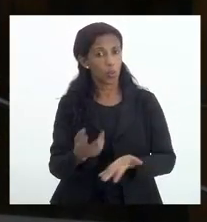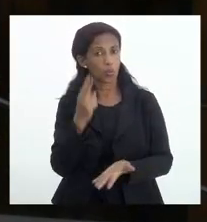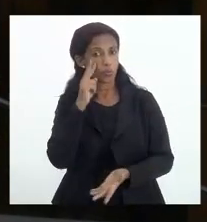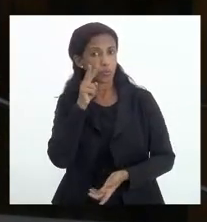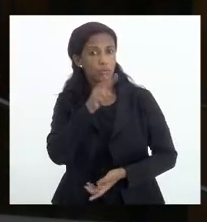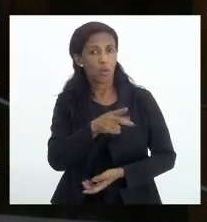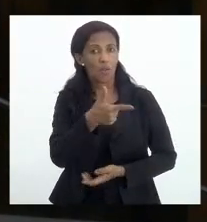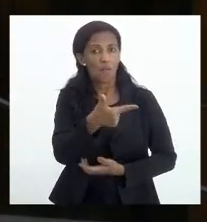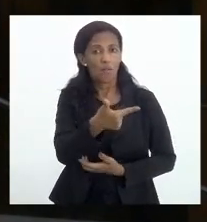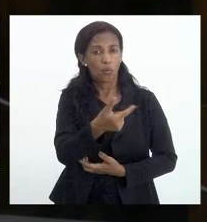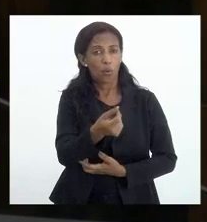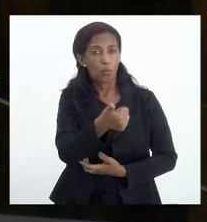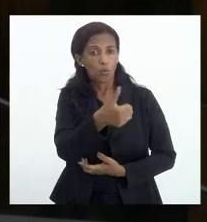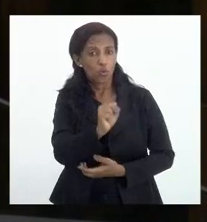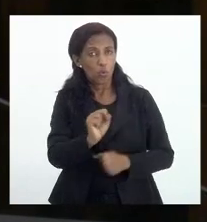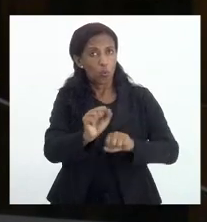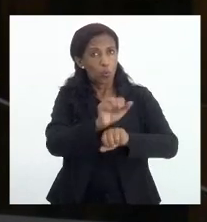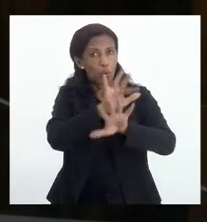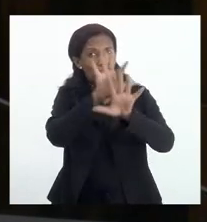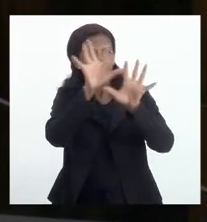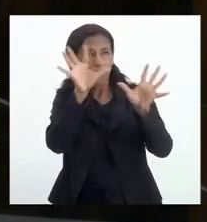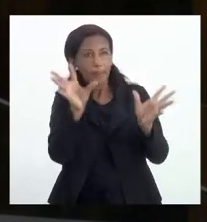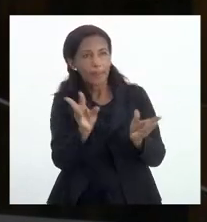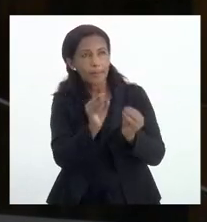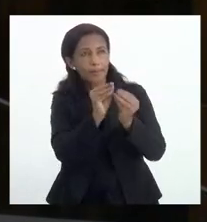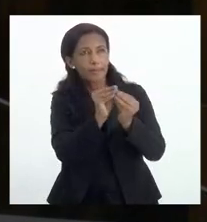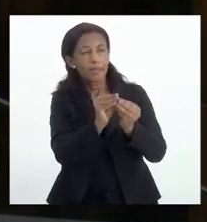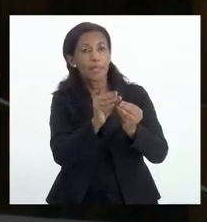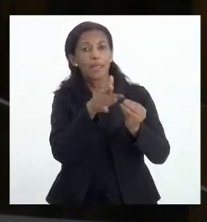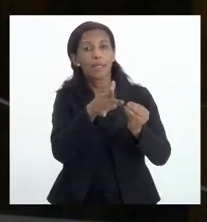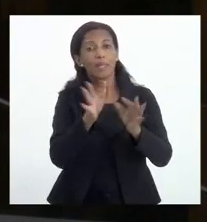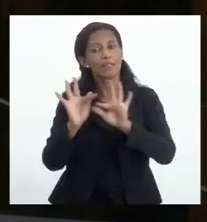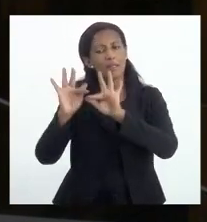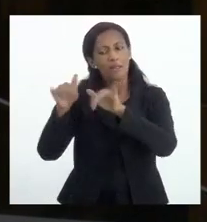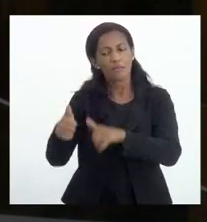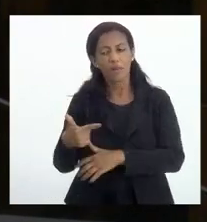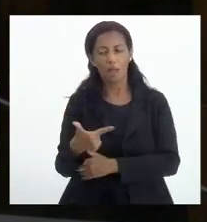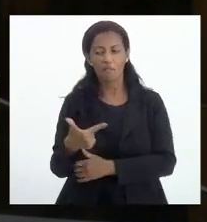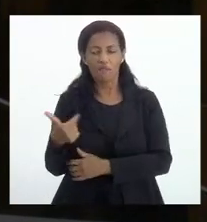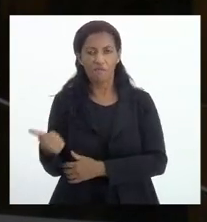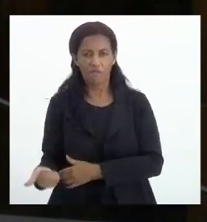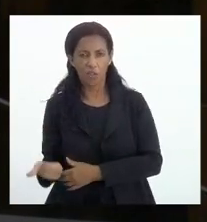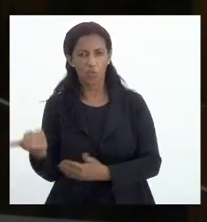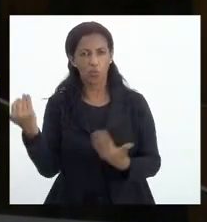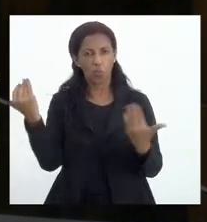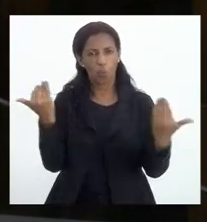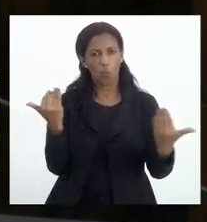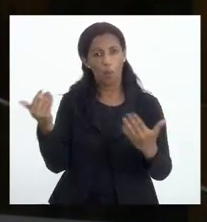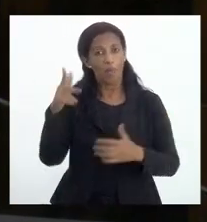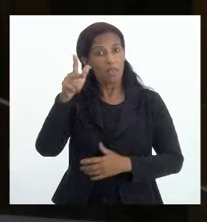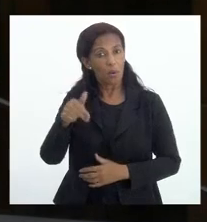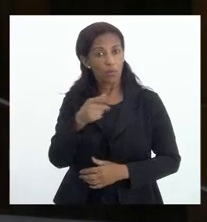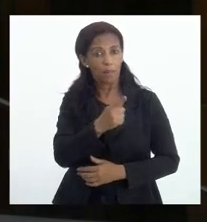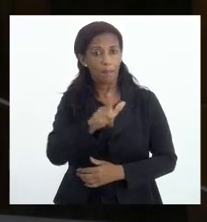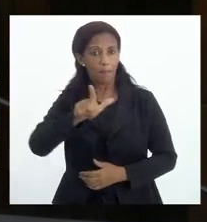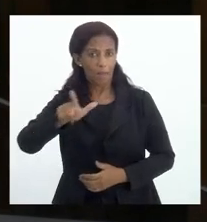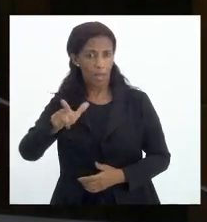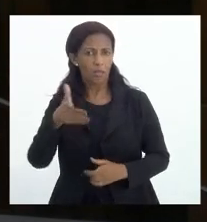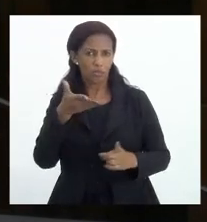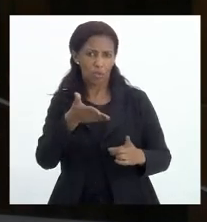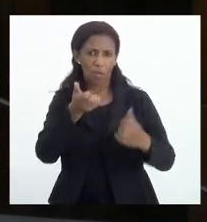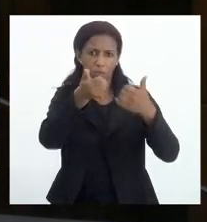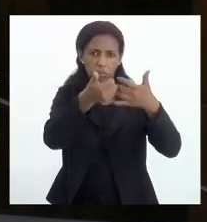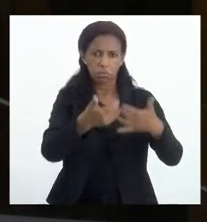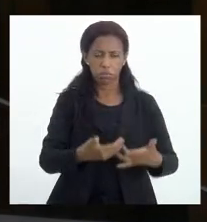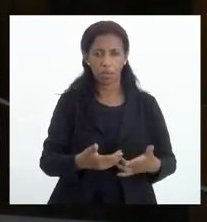visto o 2018 com clareza e assim que encerrarmos o exercício de 2021, assim como está no PL mencionado,